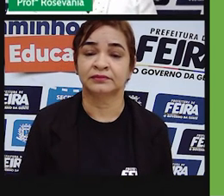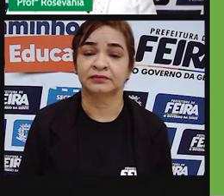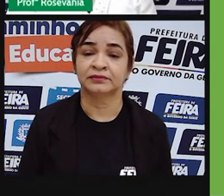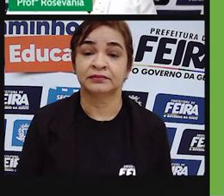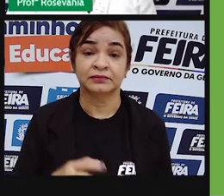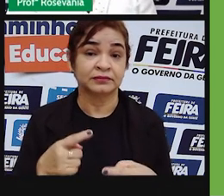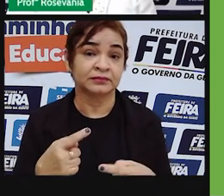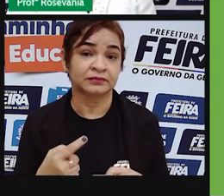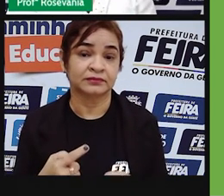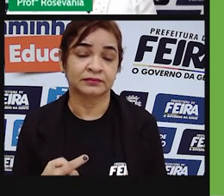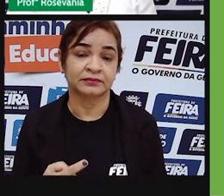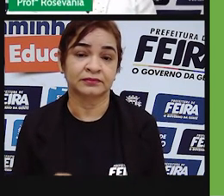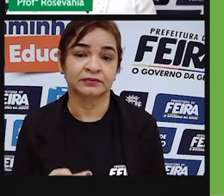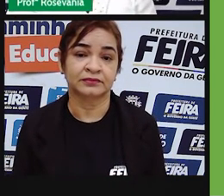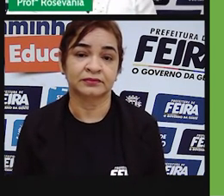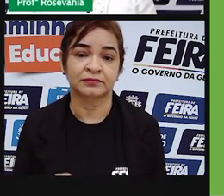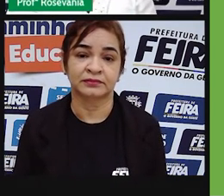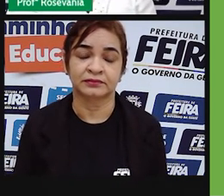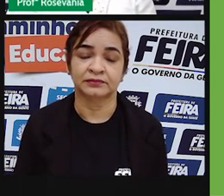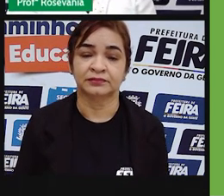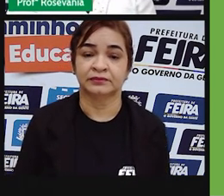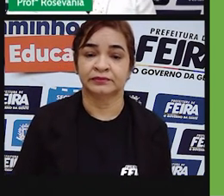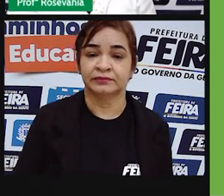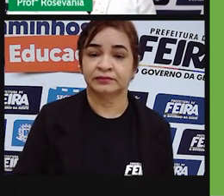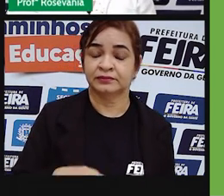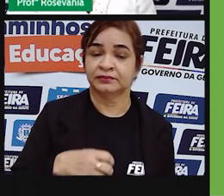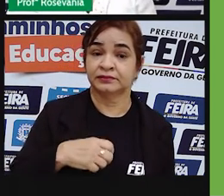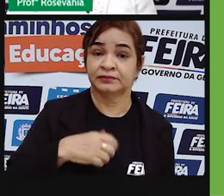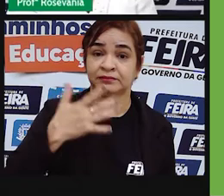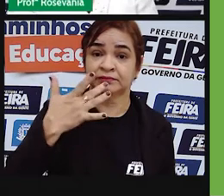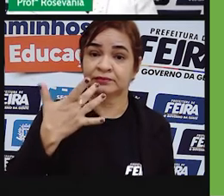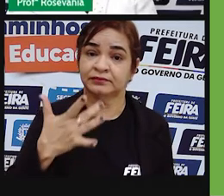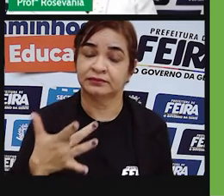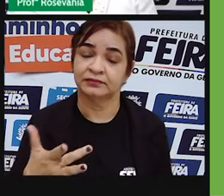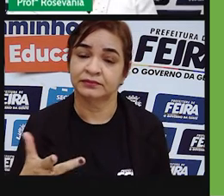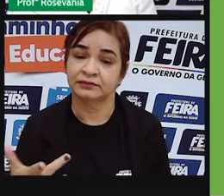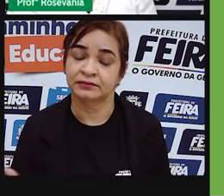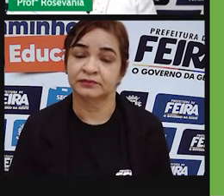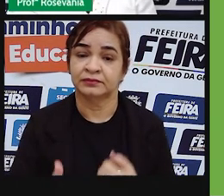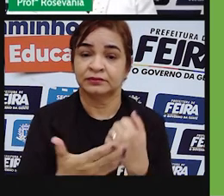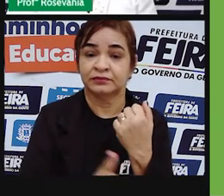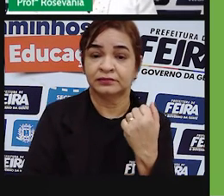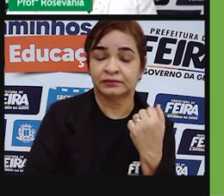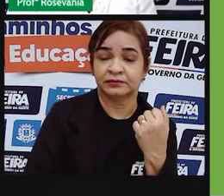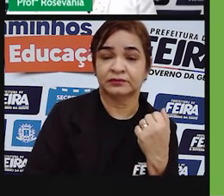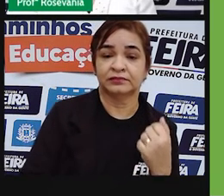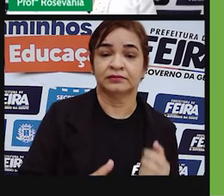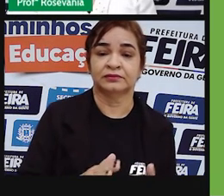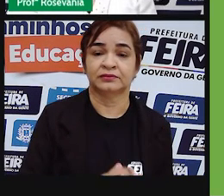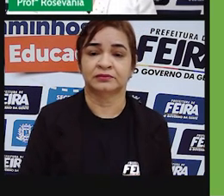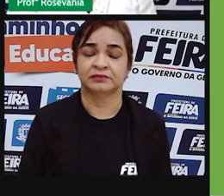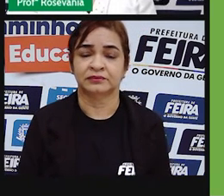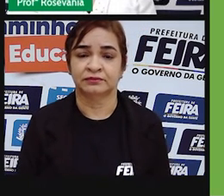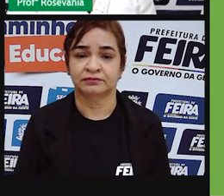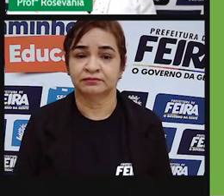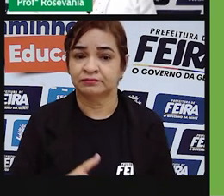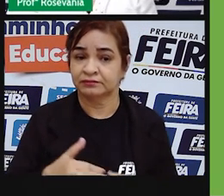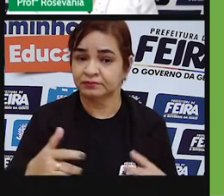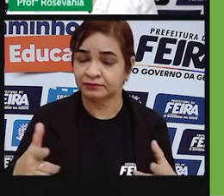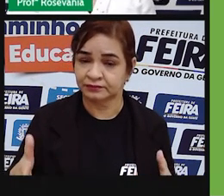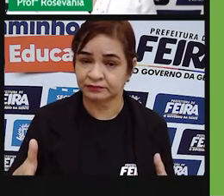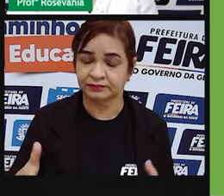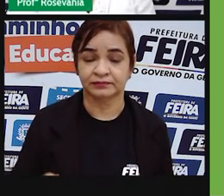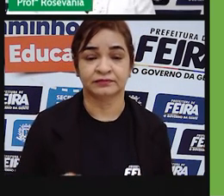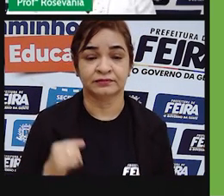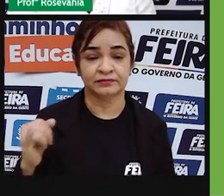justamente pelo fato né do ciclo da borracha o outro simples né as drogas do sertão